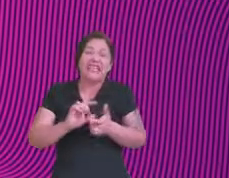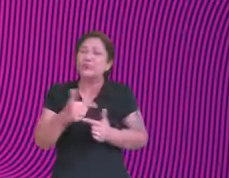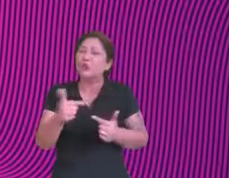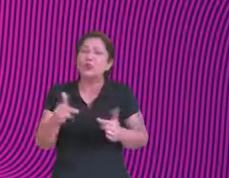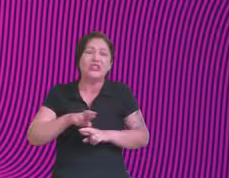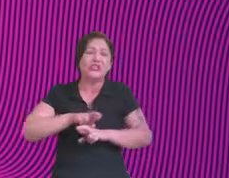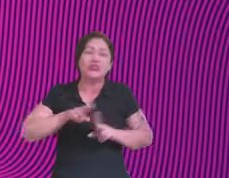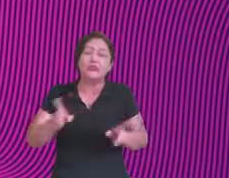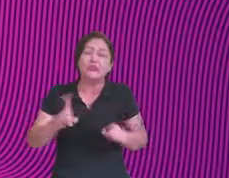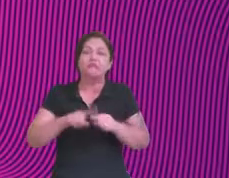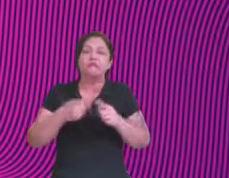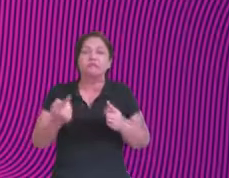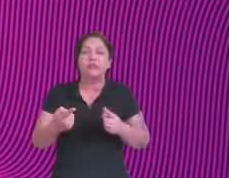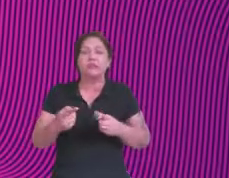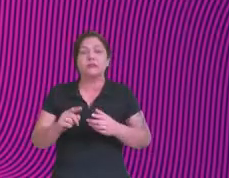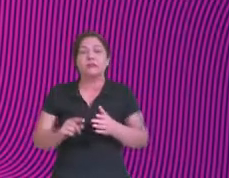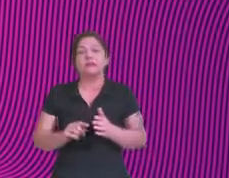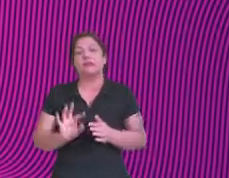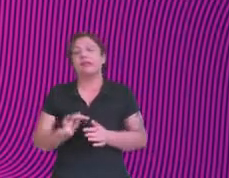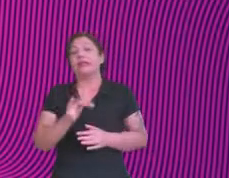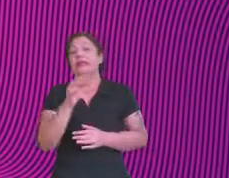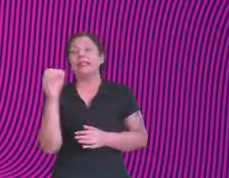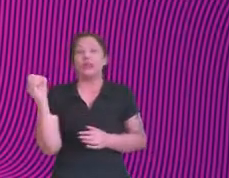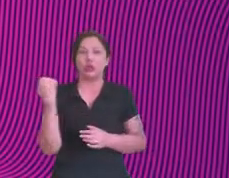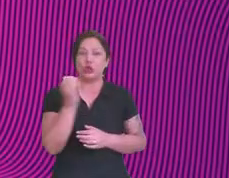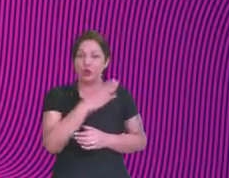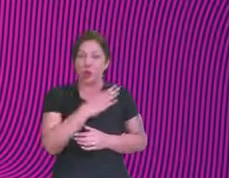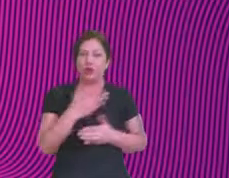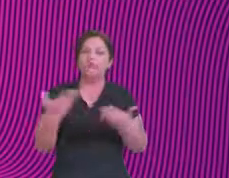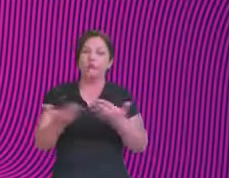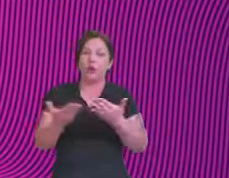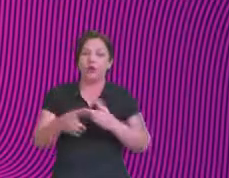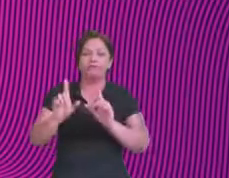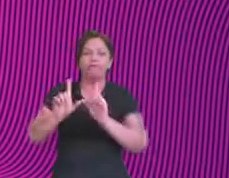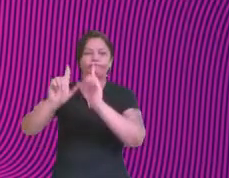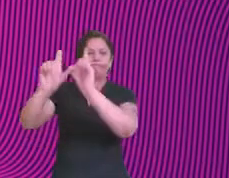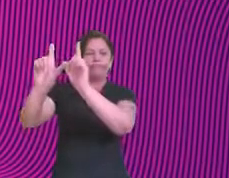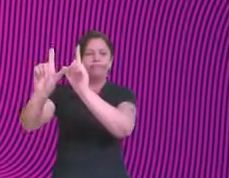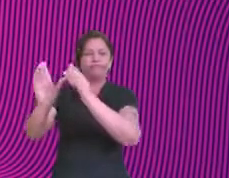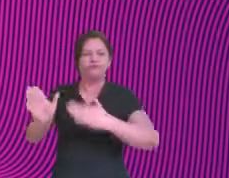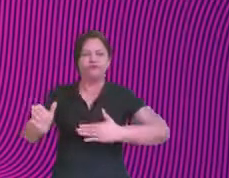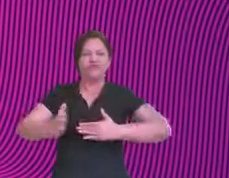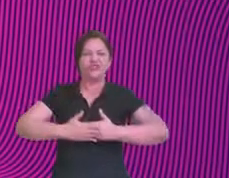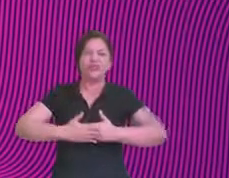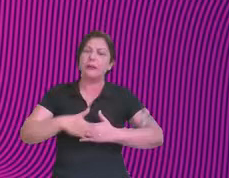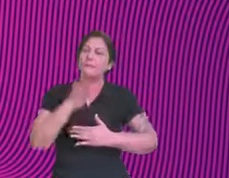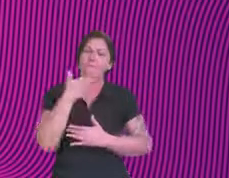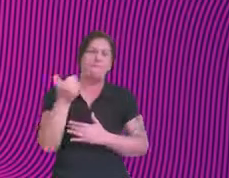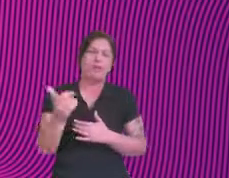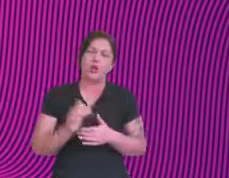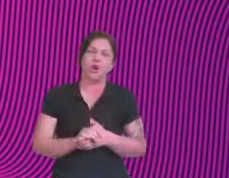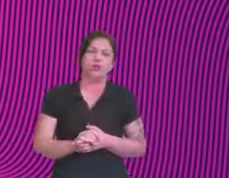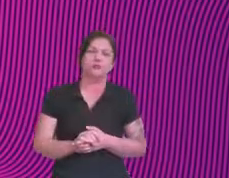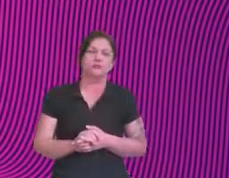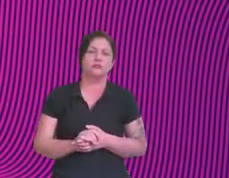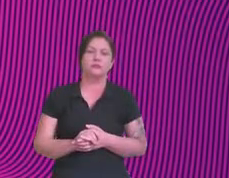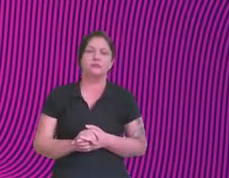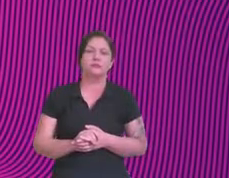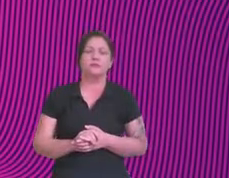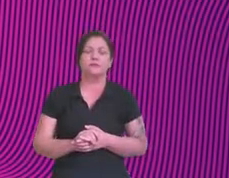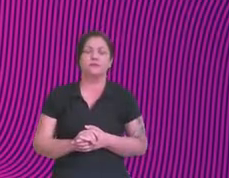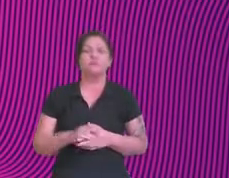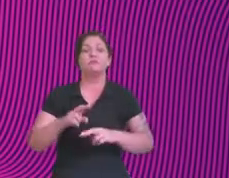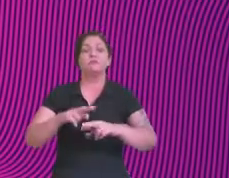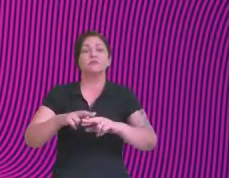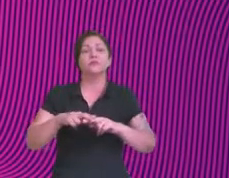de calor ela é menor, então a gente hoje favorece a técnica fechada também. A gente preparou um caso,